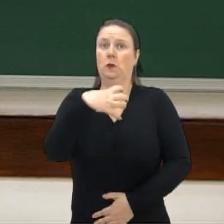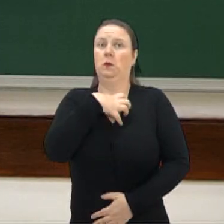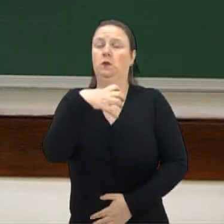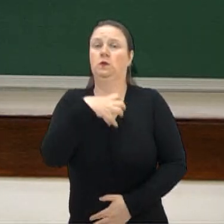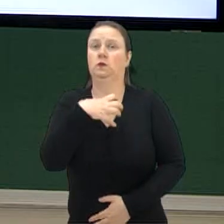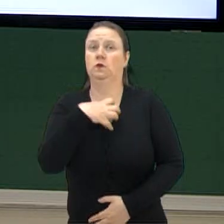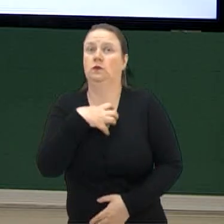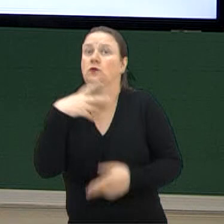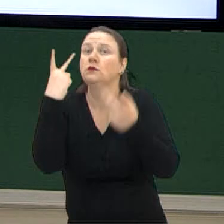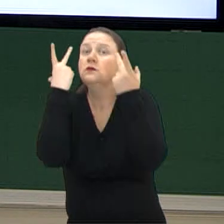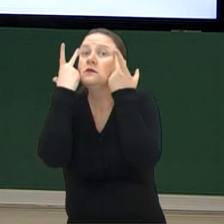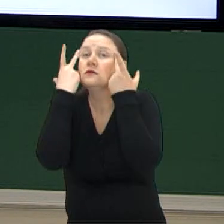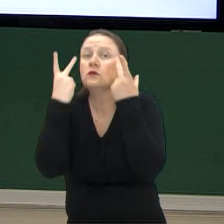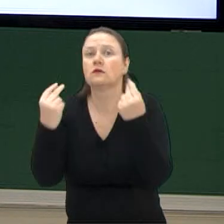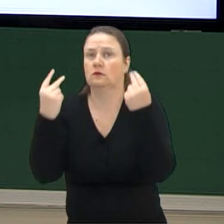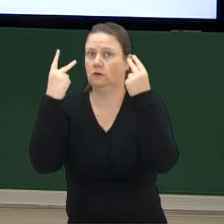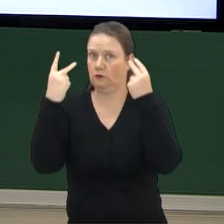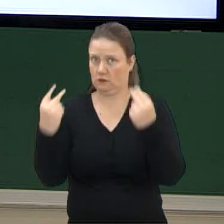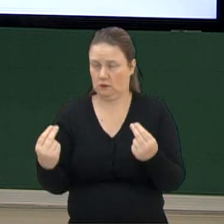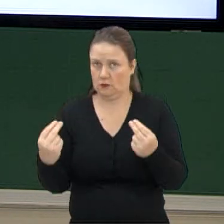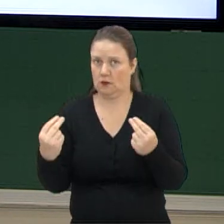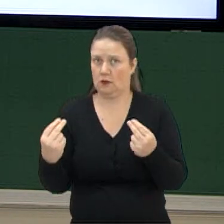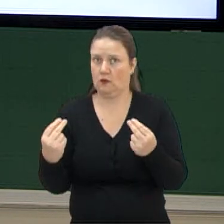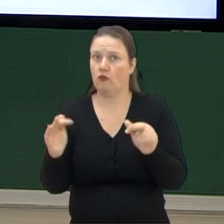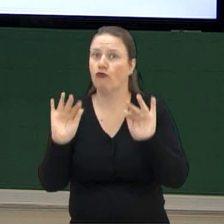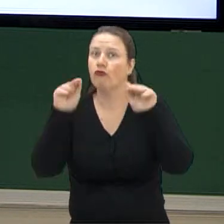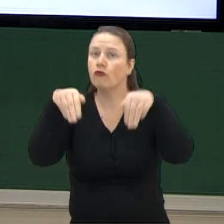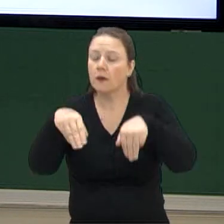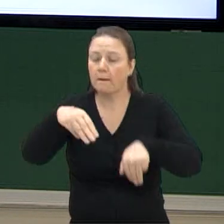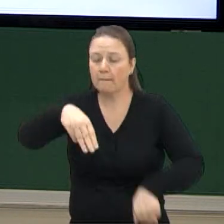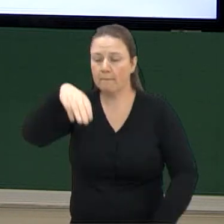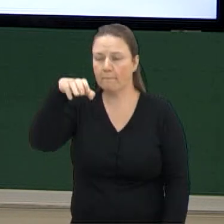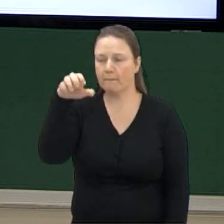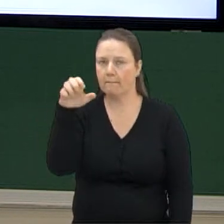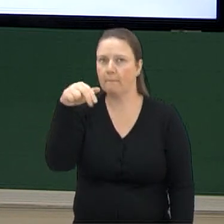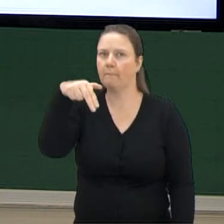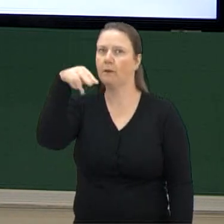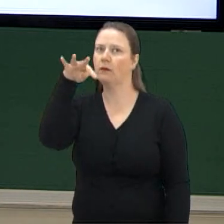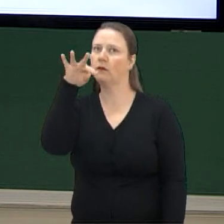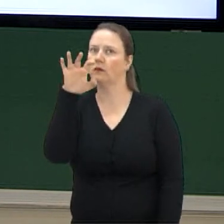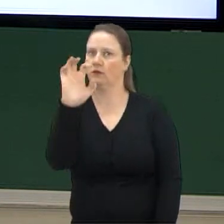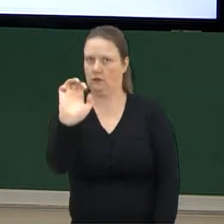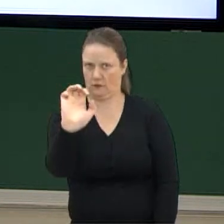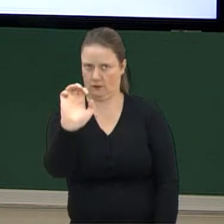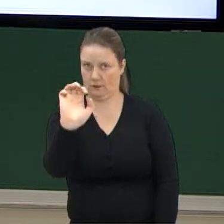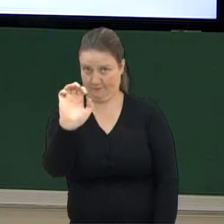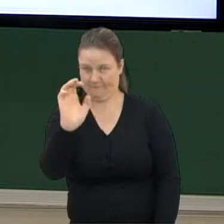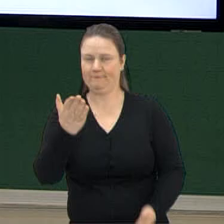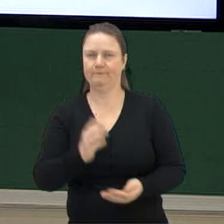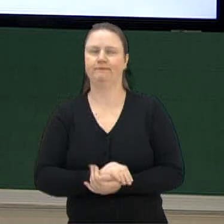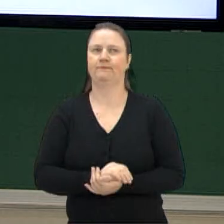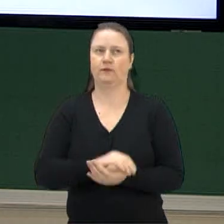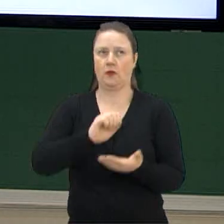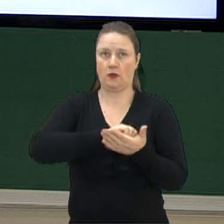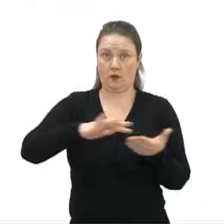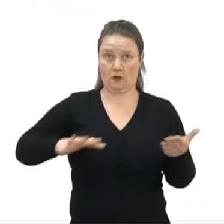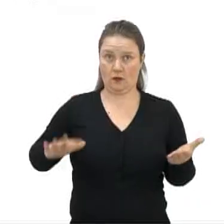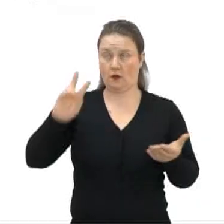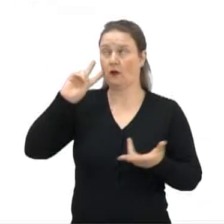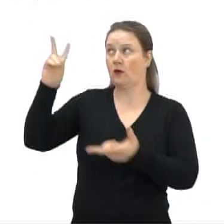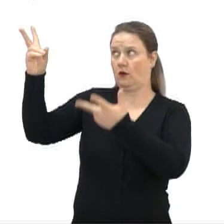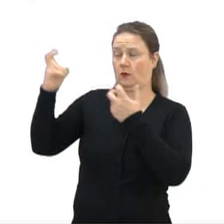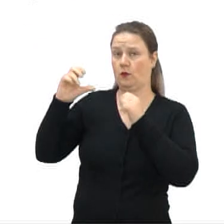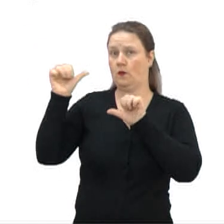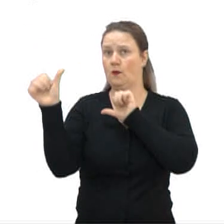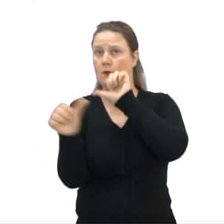normalmente, olha só, normalmente, eles vão terminar com mente, ok? Continuando, mais uma atividade. Observe as